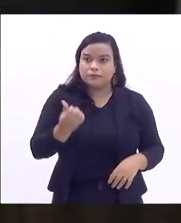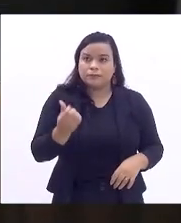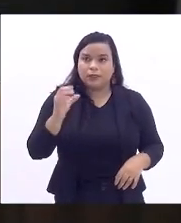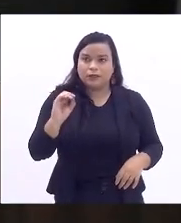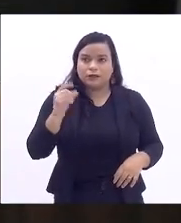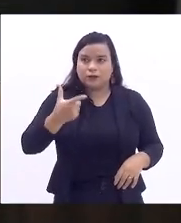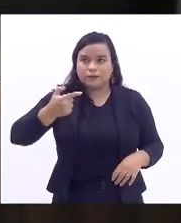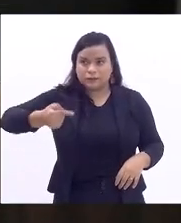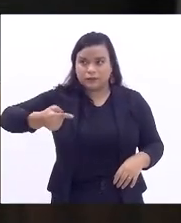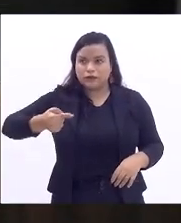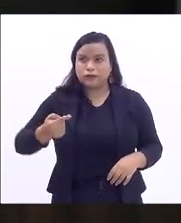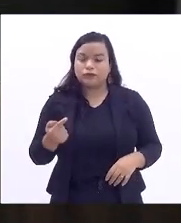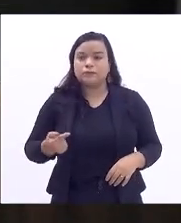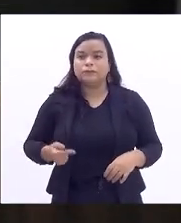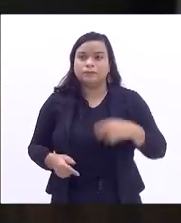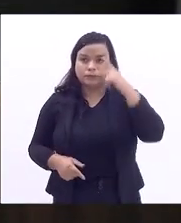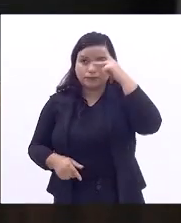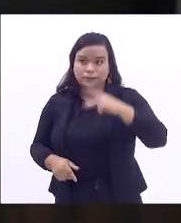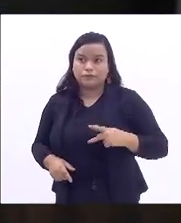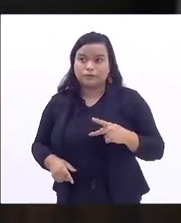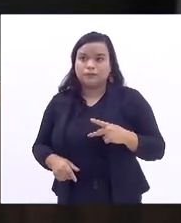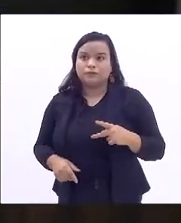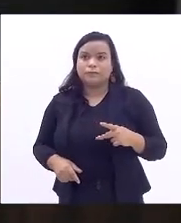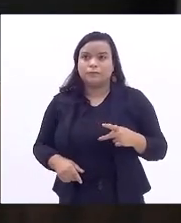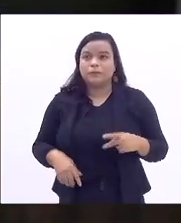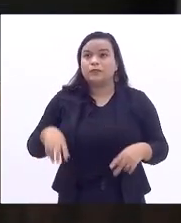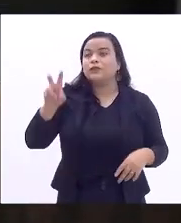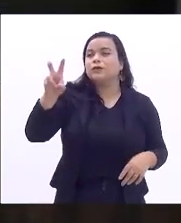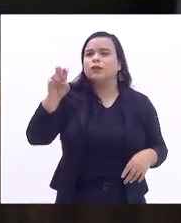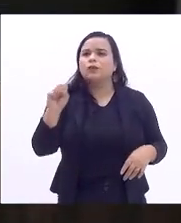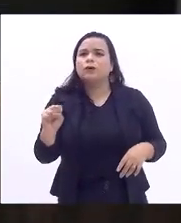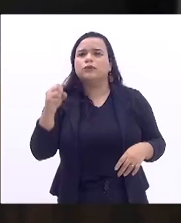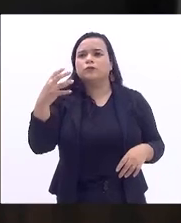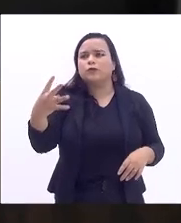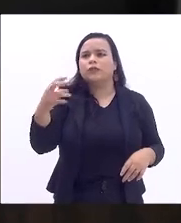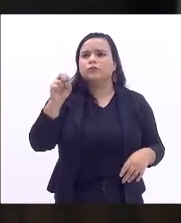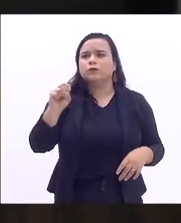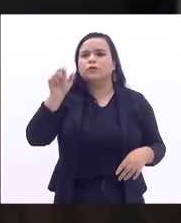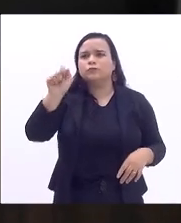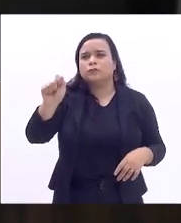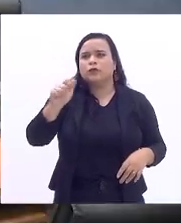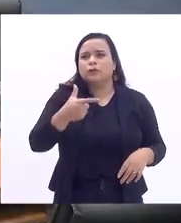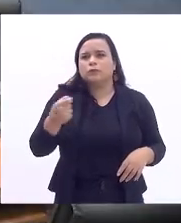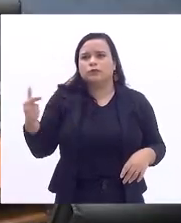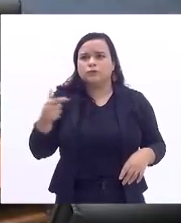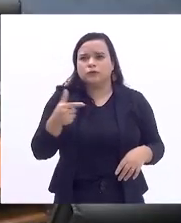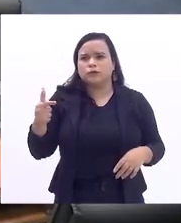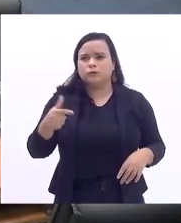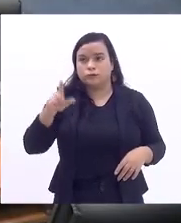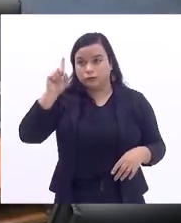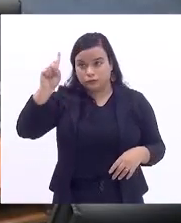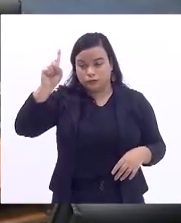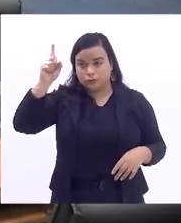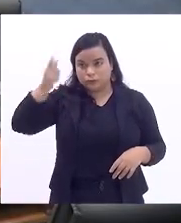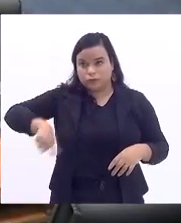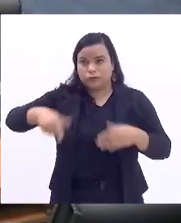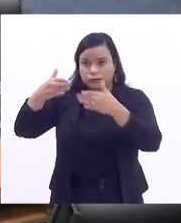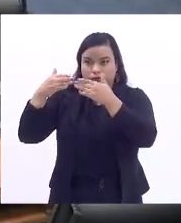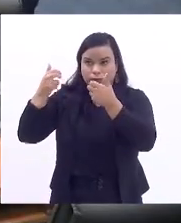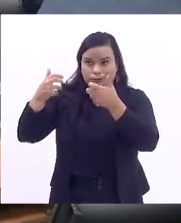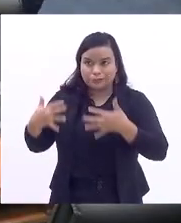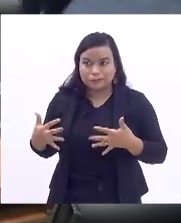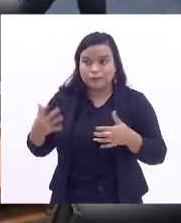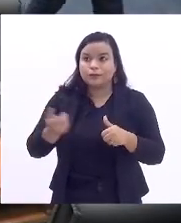6027 perdão 5848 ad22 mais uma vez na questão de ordem a